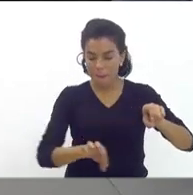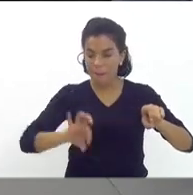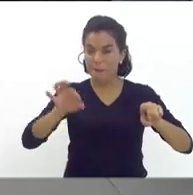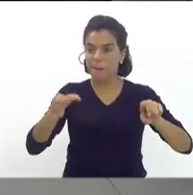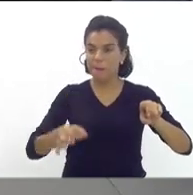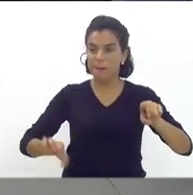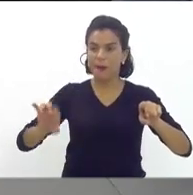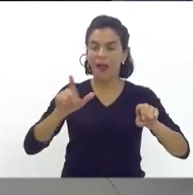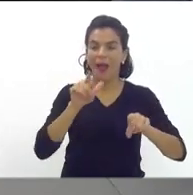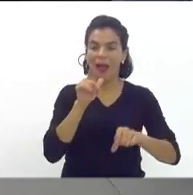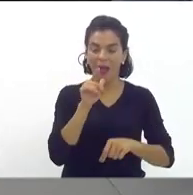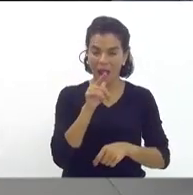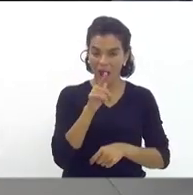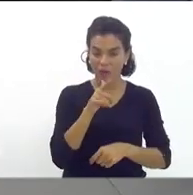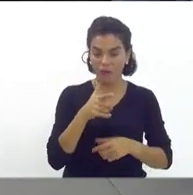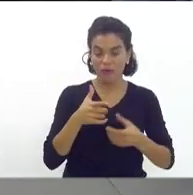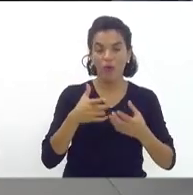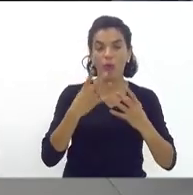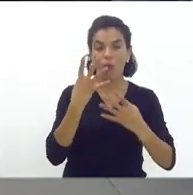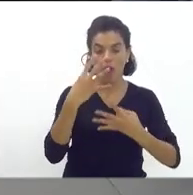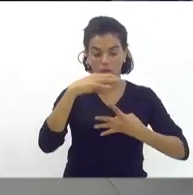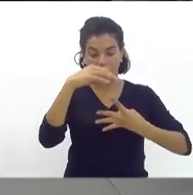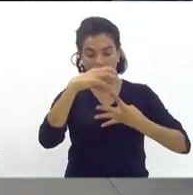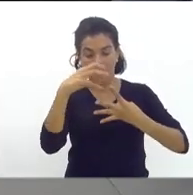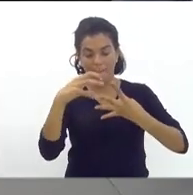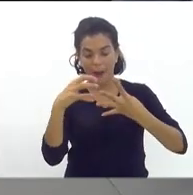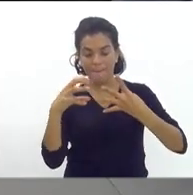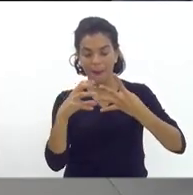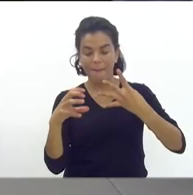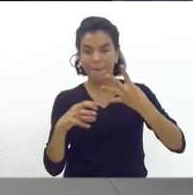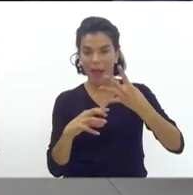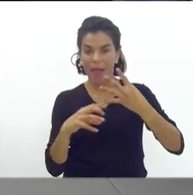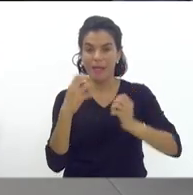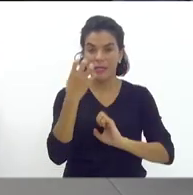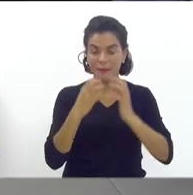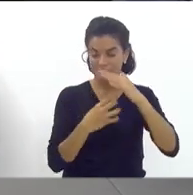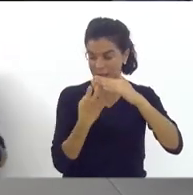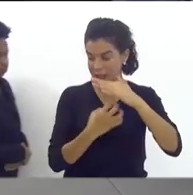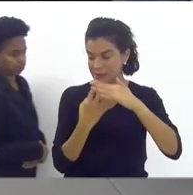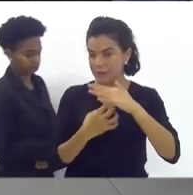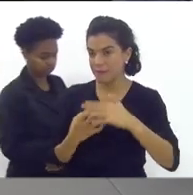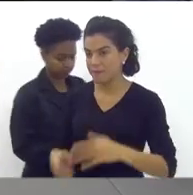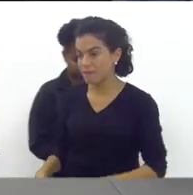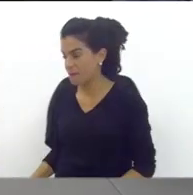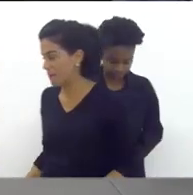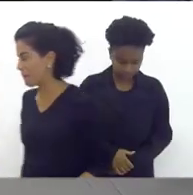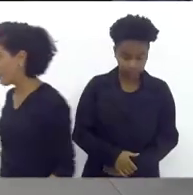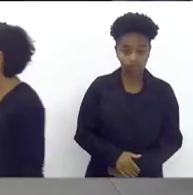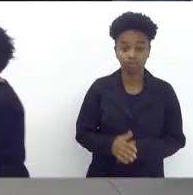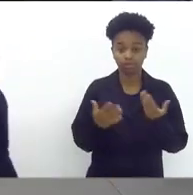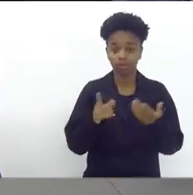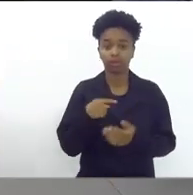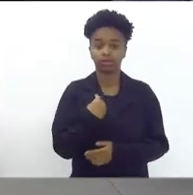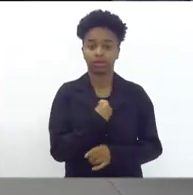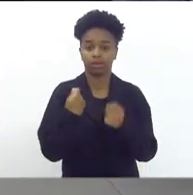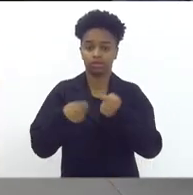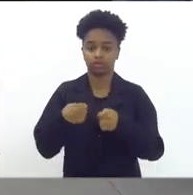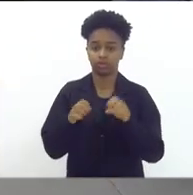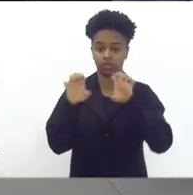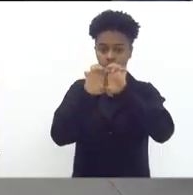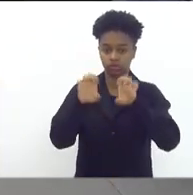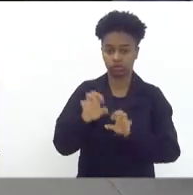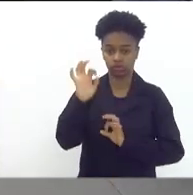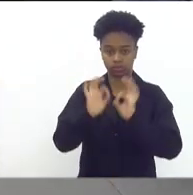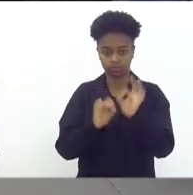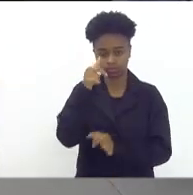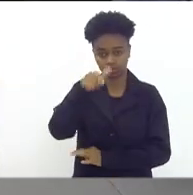foram divididos em quatro blocos três grandes concessionárias e a agência tinha que ser reinventar se reestruturar então a gente